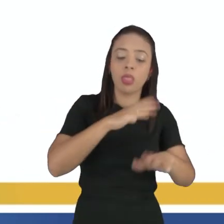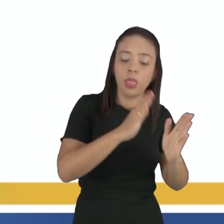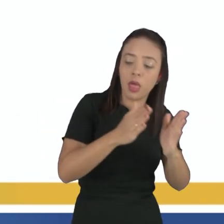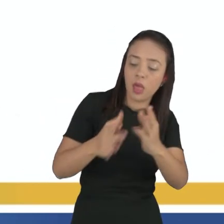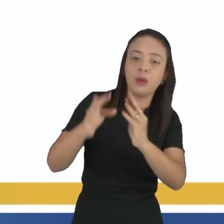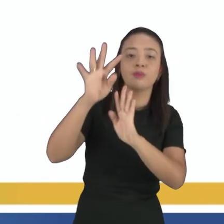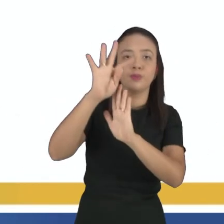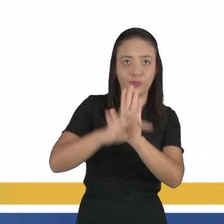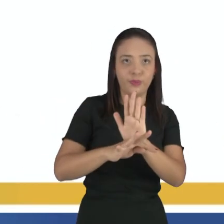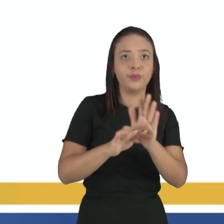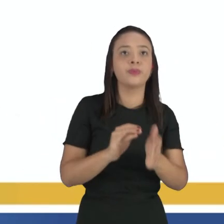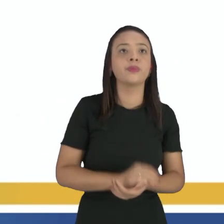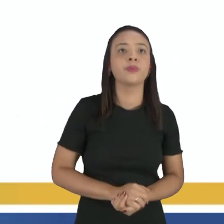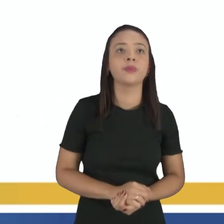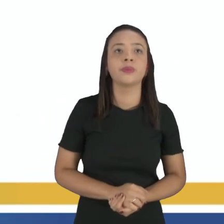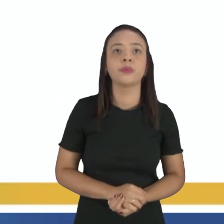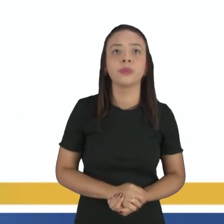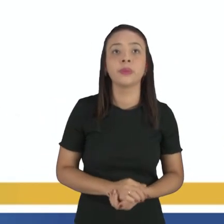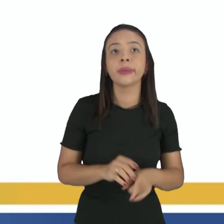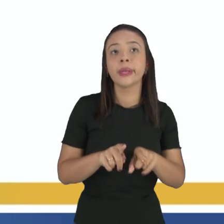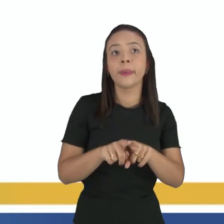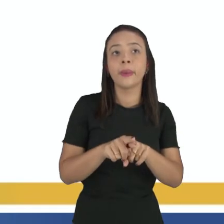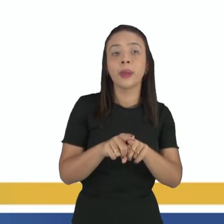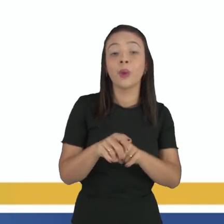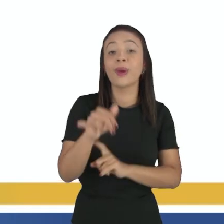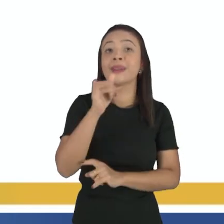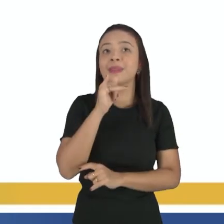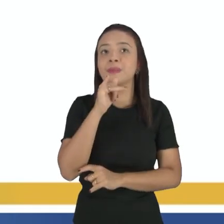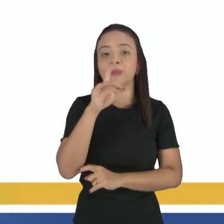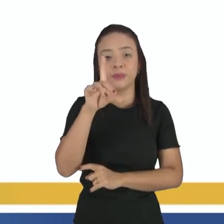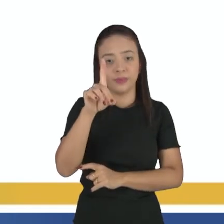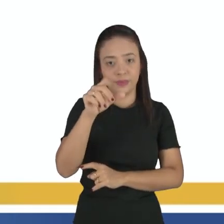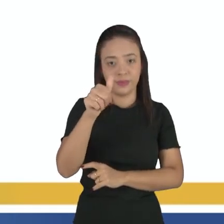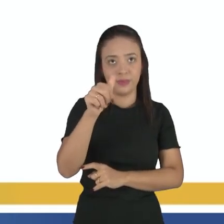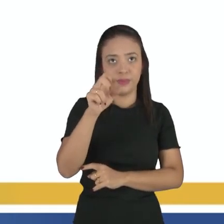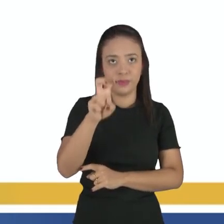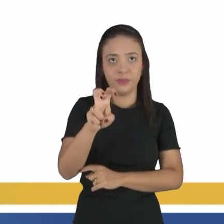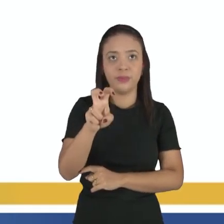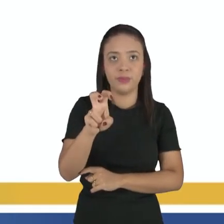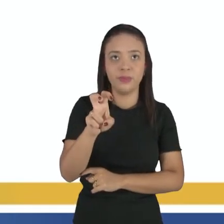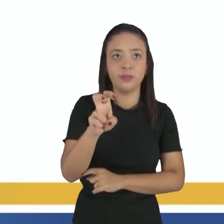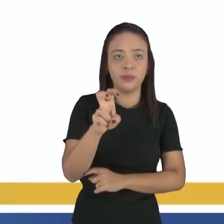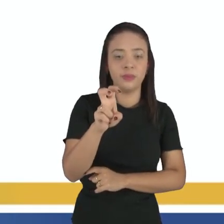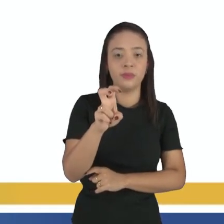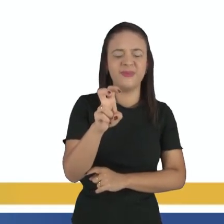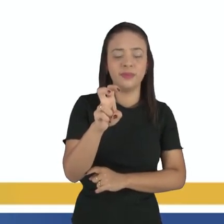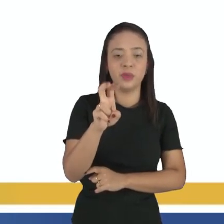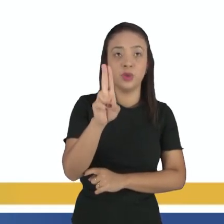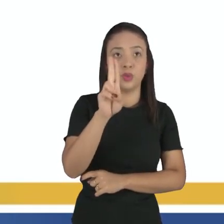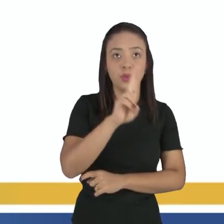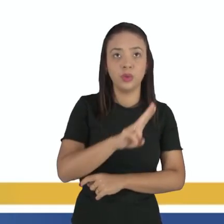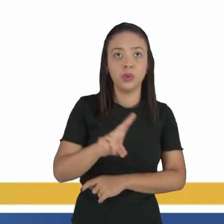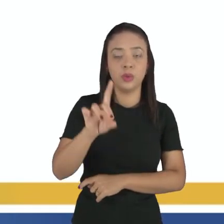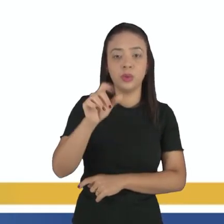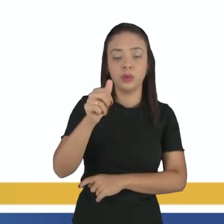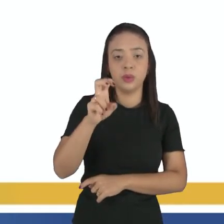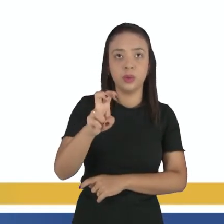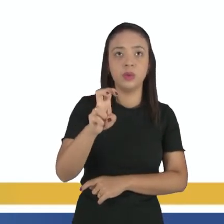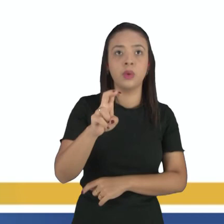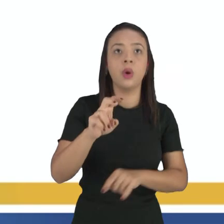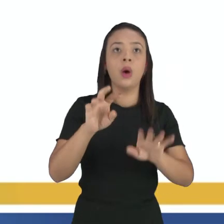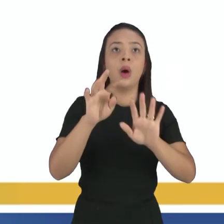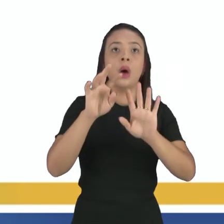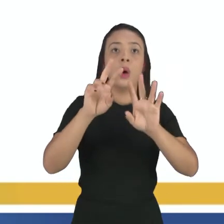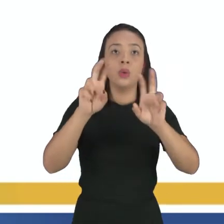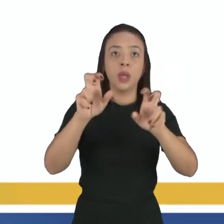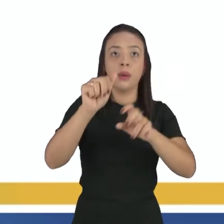essas partes do texto hoje trago para vocês aqui mais um exemplo trabalhou nesse de escritor e o texto é a